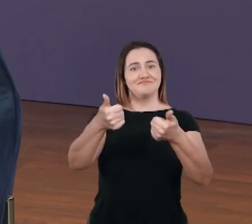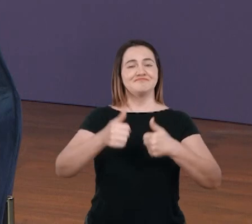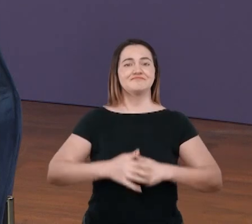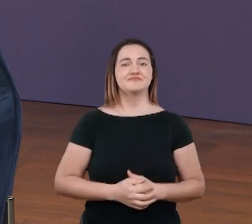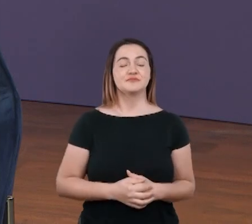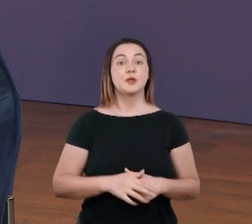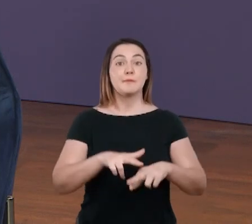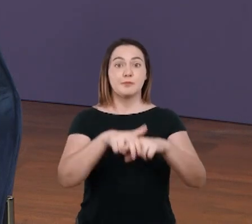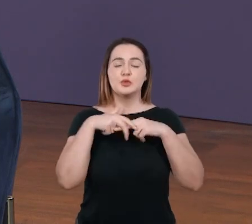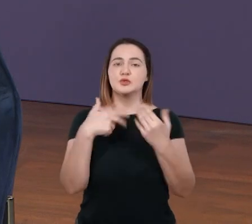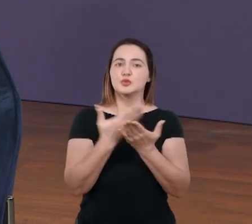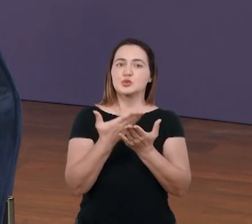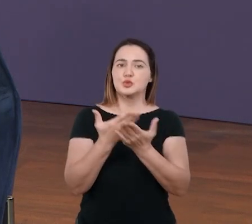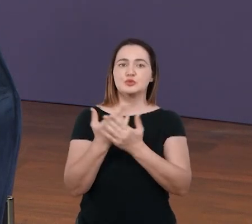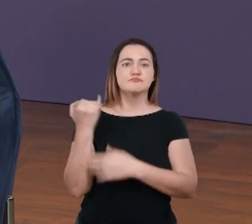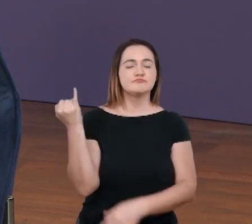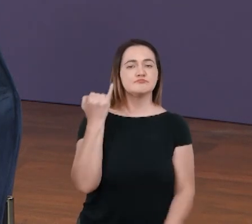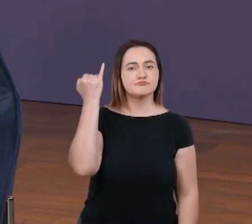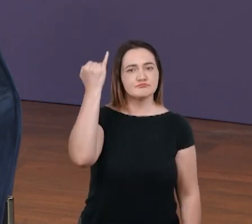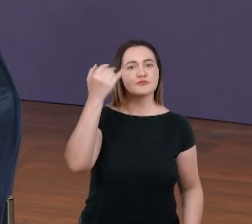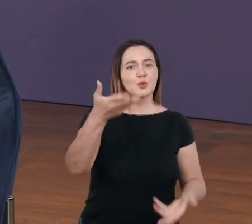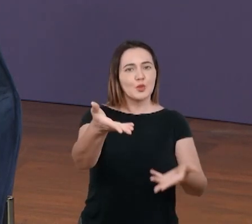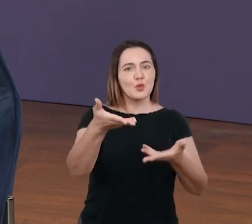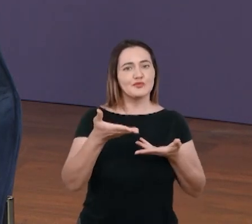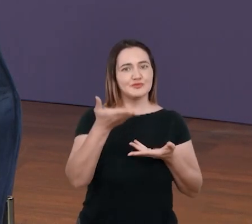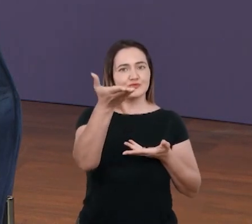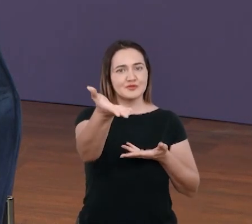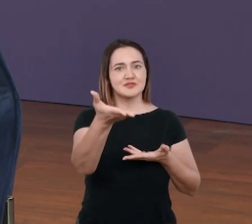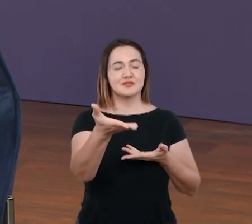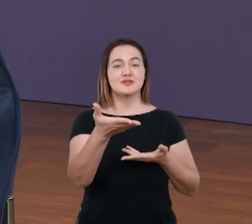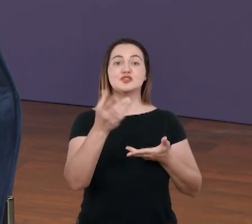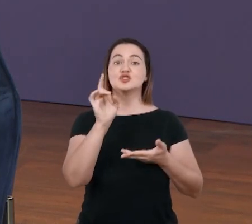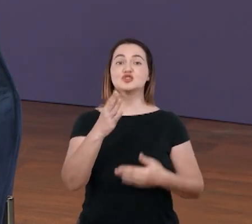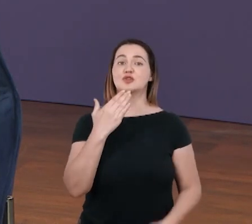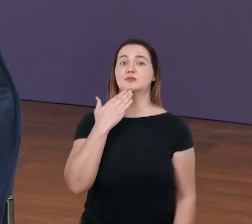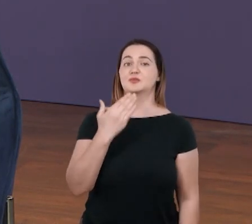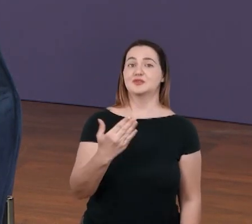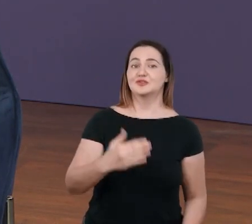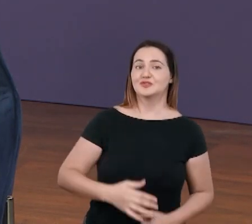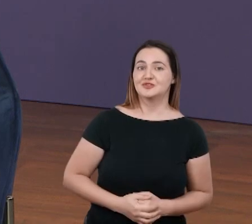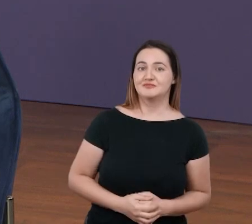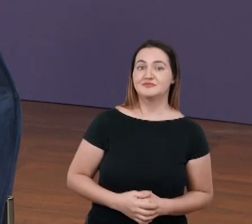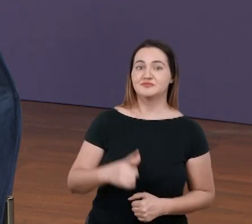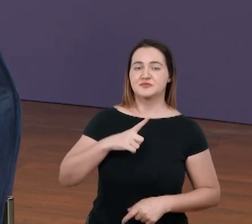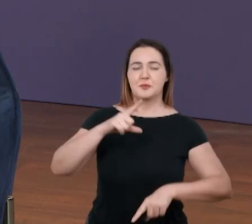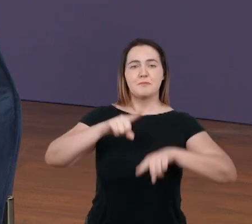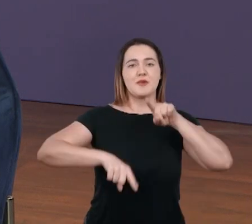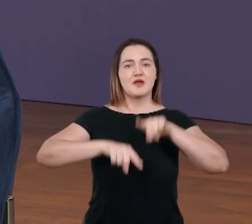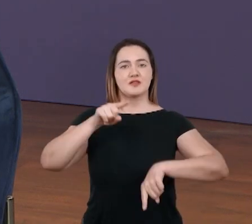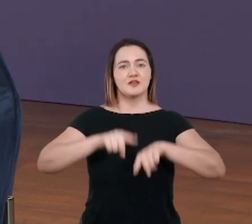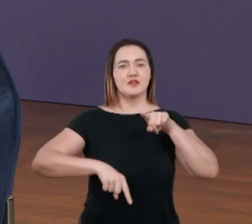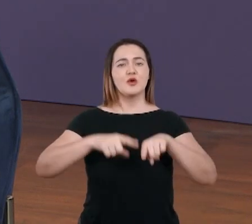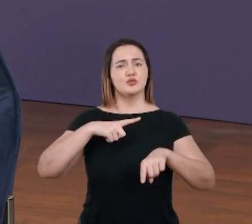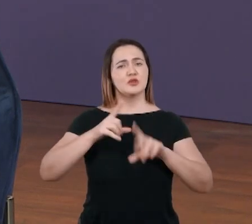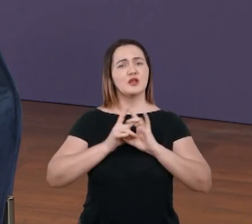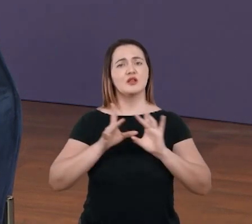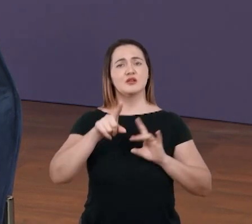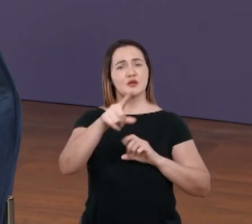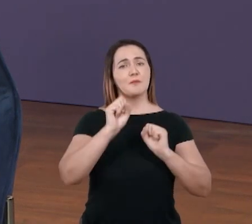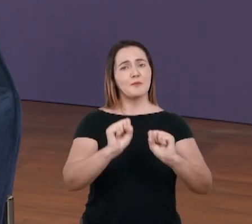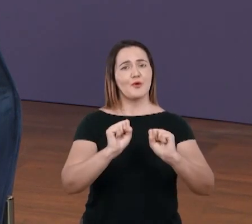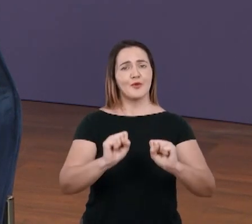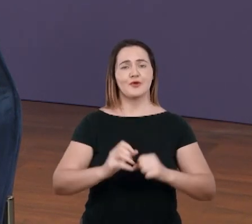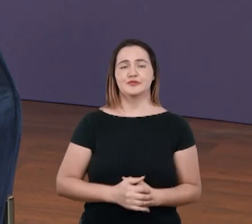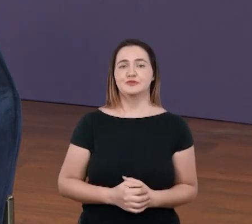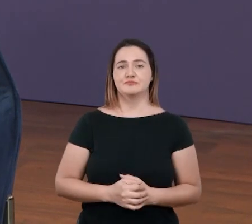Senhor. Por isso, esse estudo aqui é imprescindível e eu convido você a pedir esse estudo, a ter esse material à